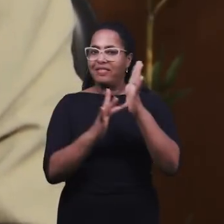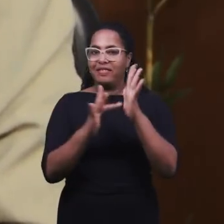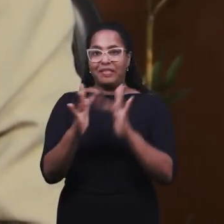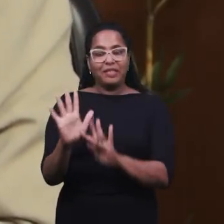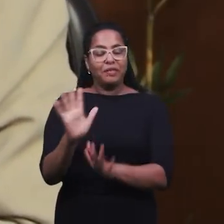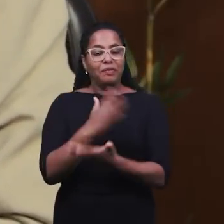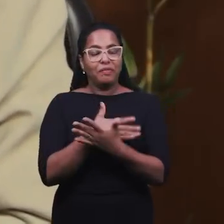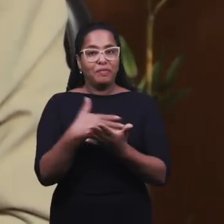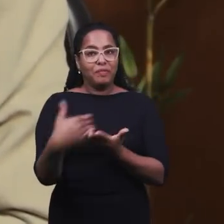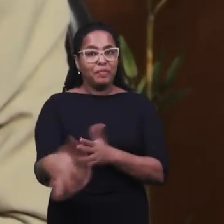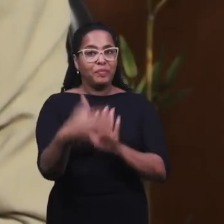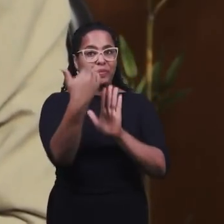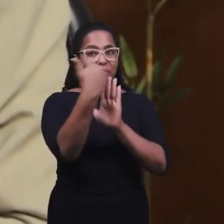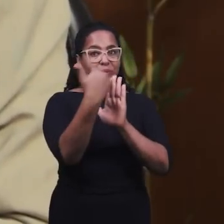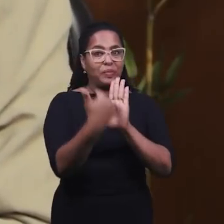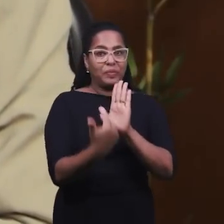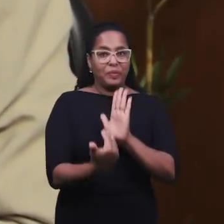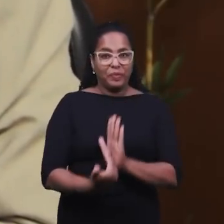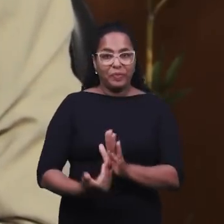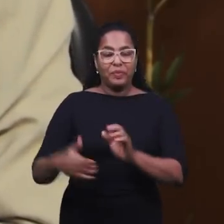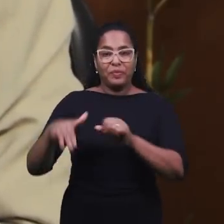Conversas Bíblicas.